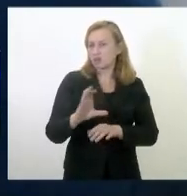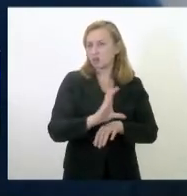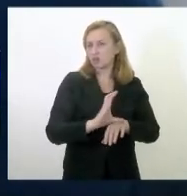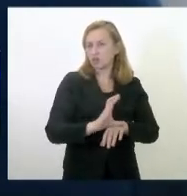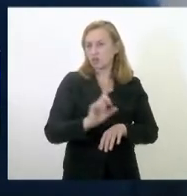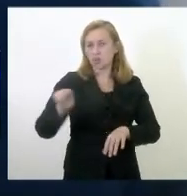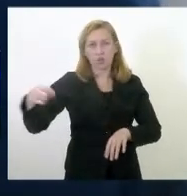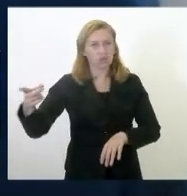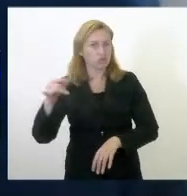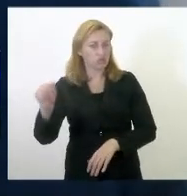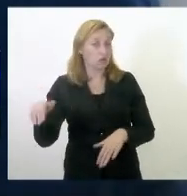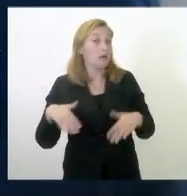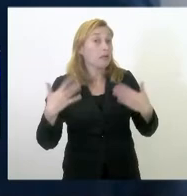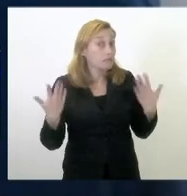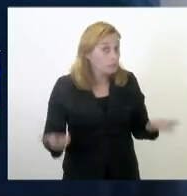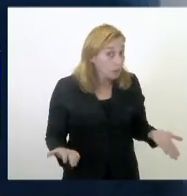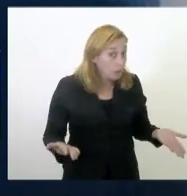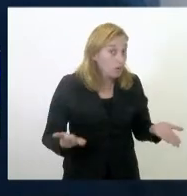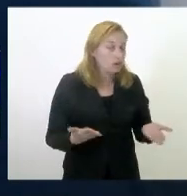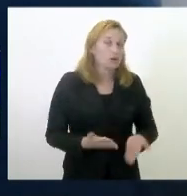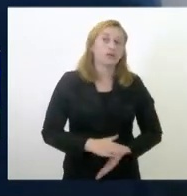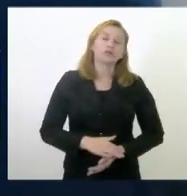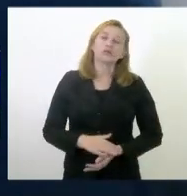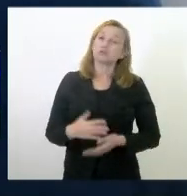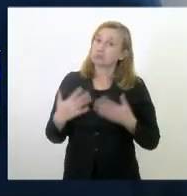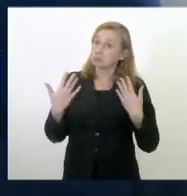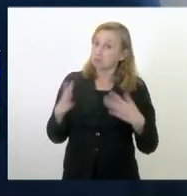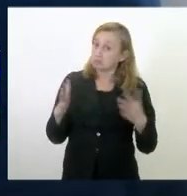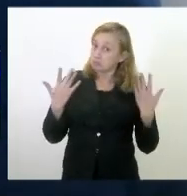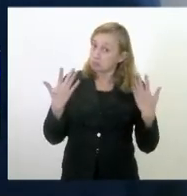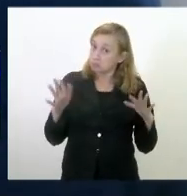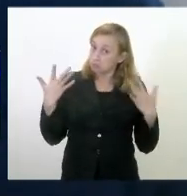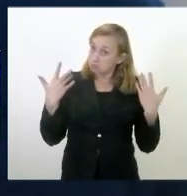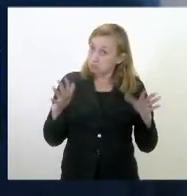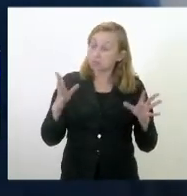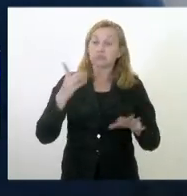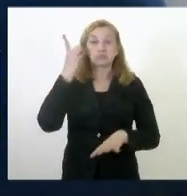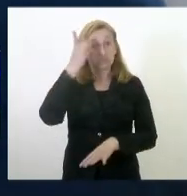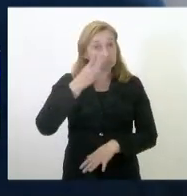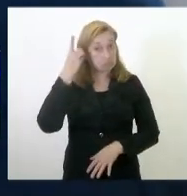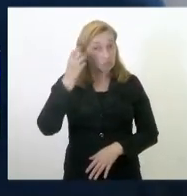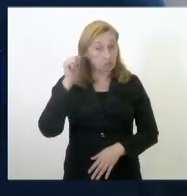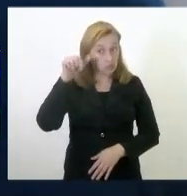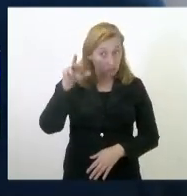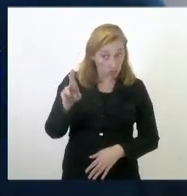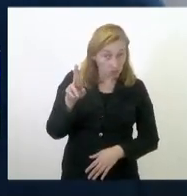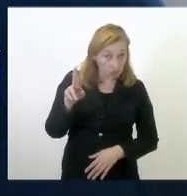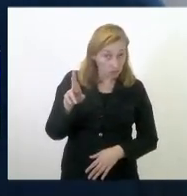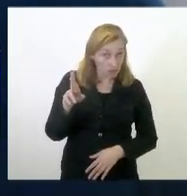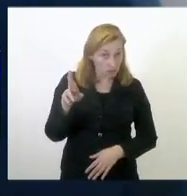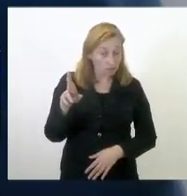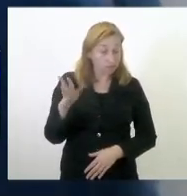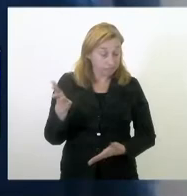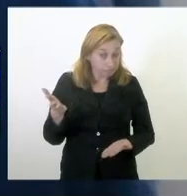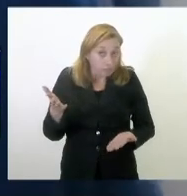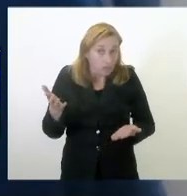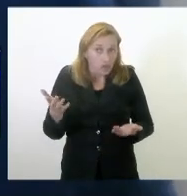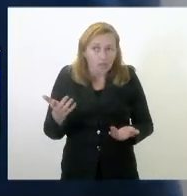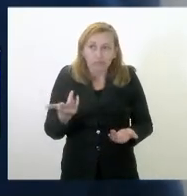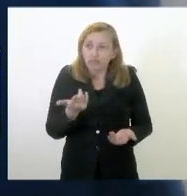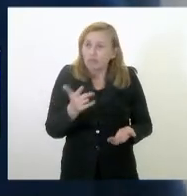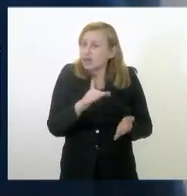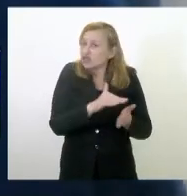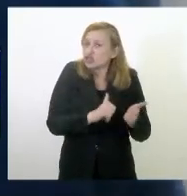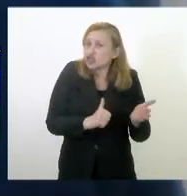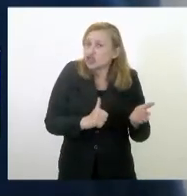seguinte. Então, eu saúdo o deputado Rosenberg Reis, porque ele não está